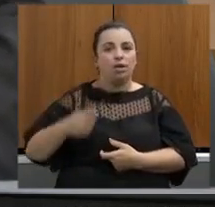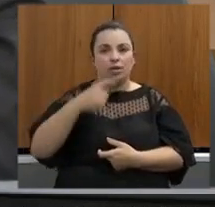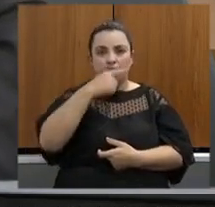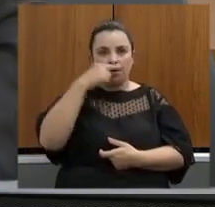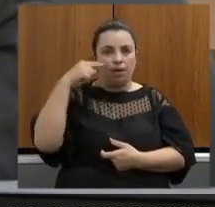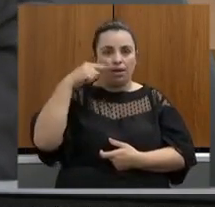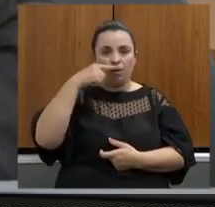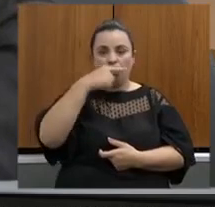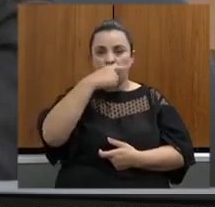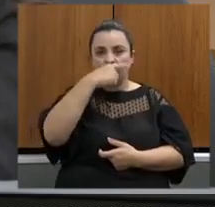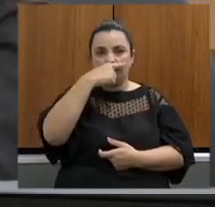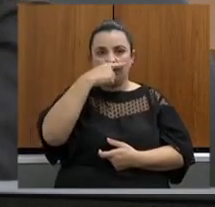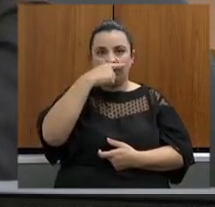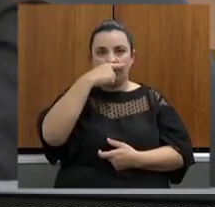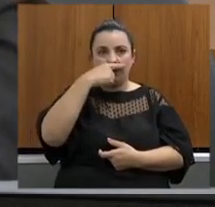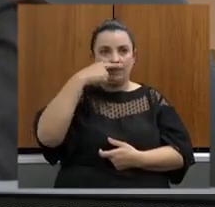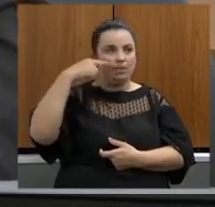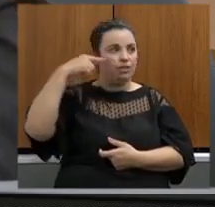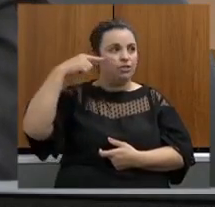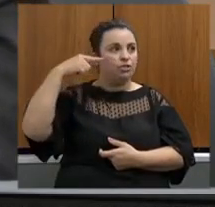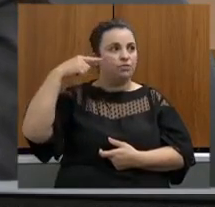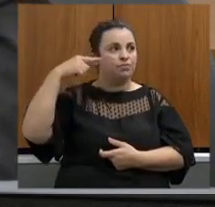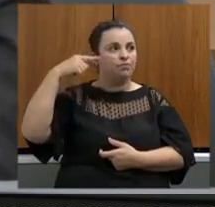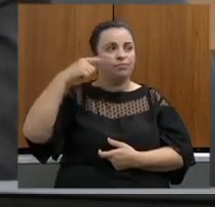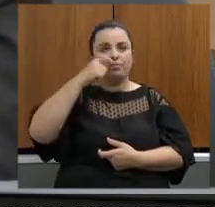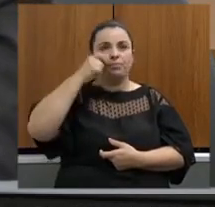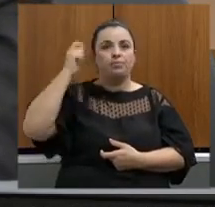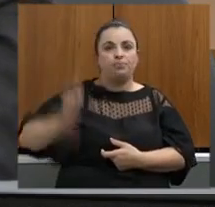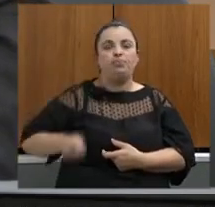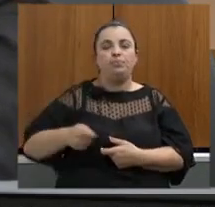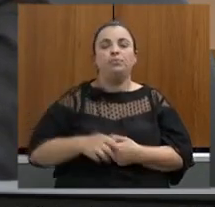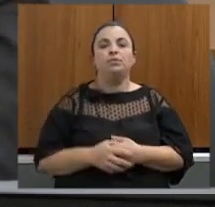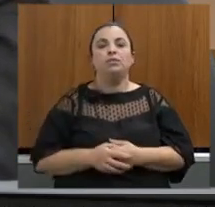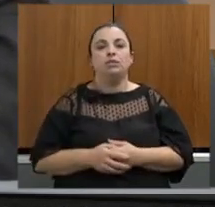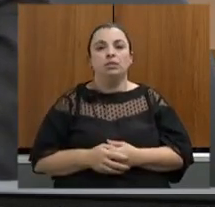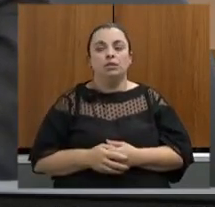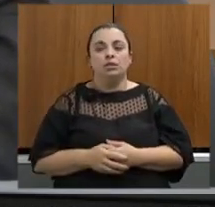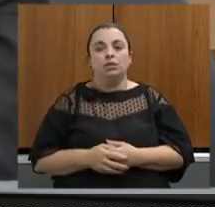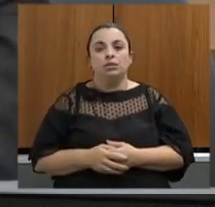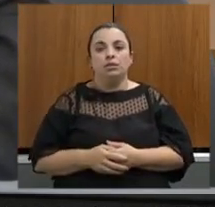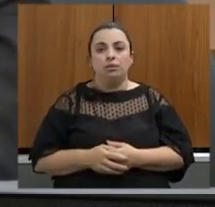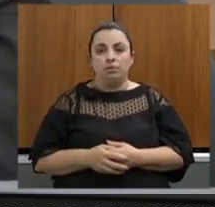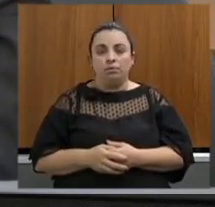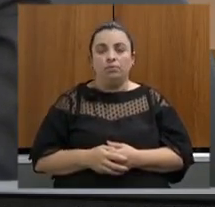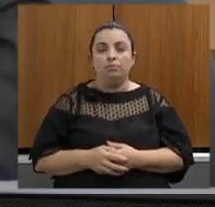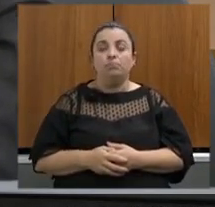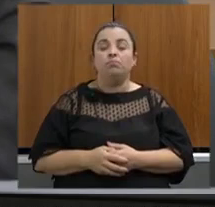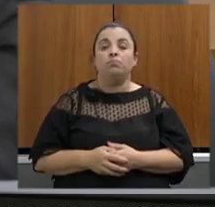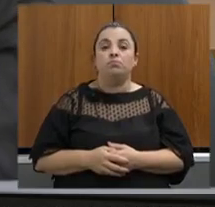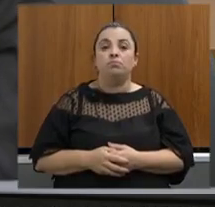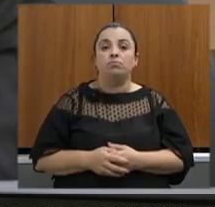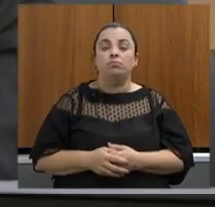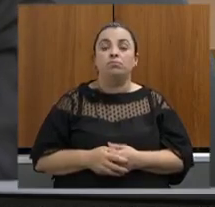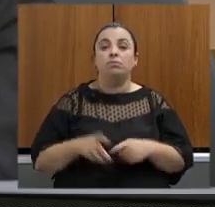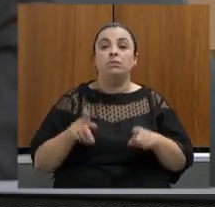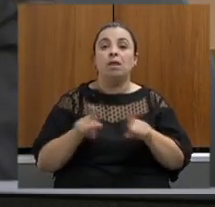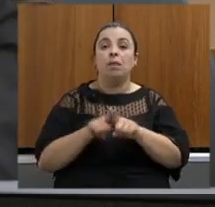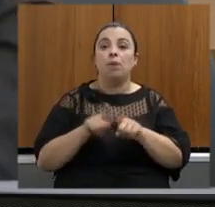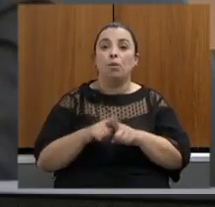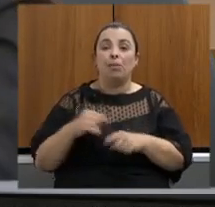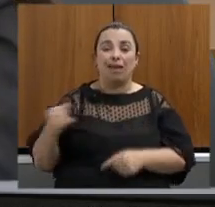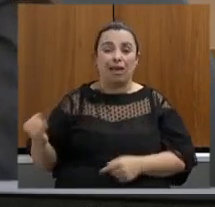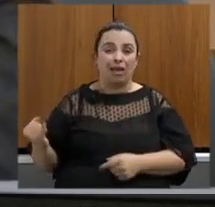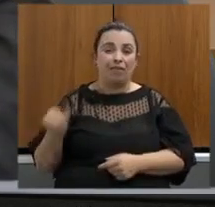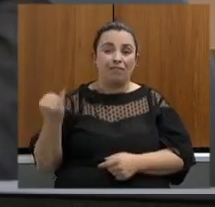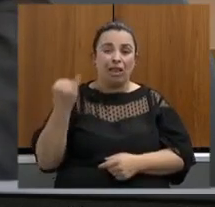a inflação ela é no mundo inteiro uma inflação que nunca se viu nos Estados Unidos nunca se viu